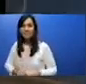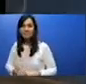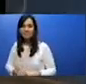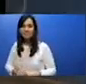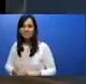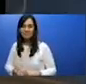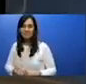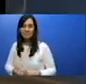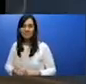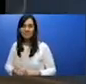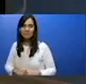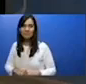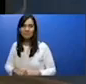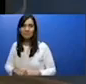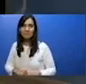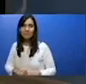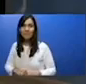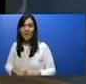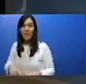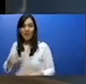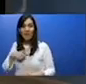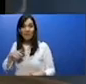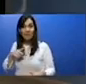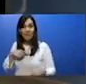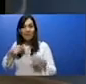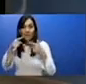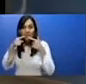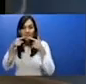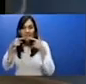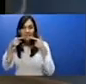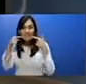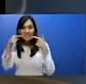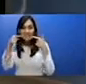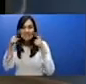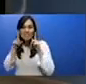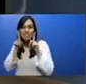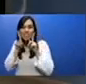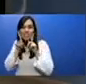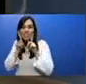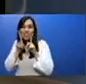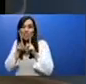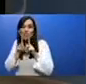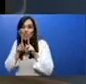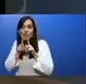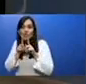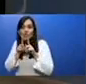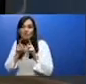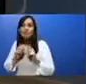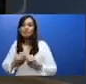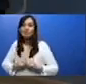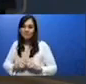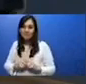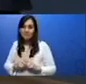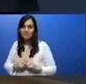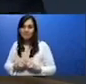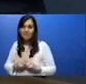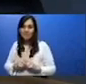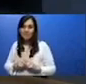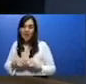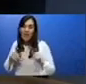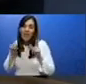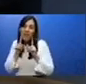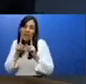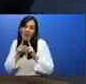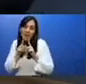me acompanhando. Ela tem um sorriso, né? Que não é um sorriso muito expressivo, mas é um leve